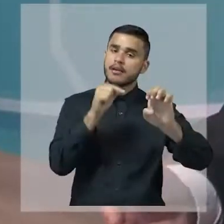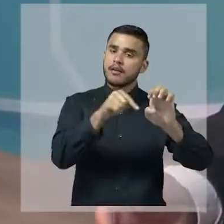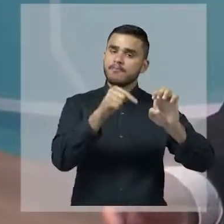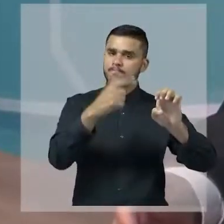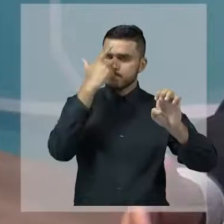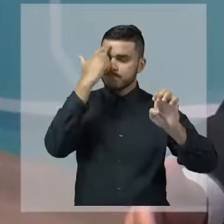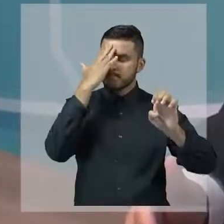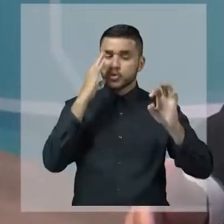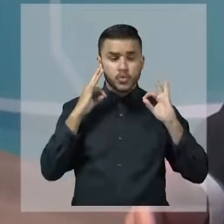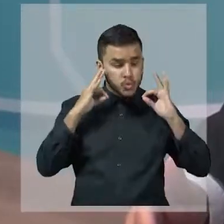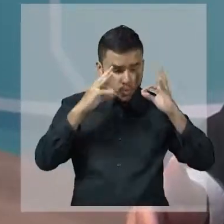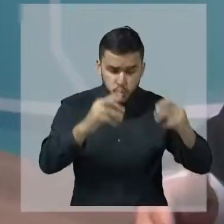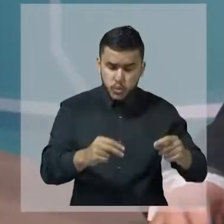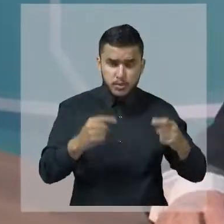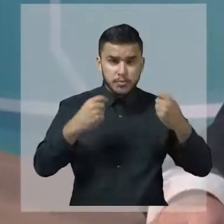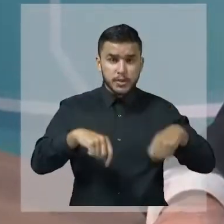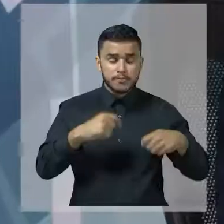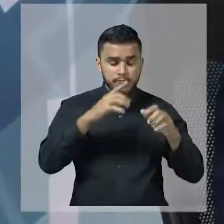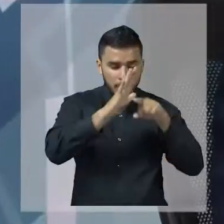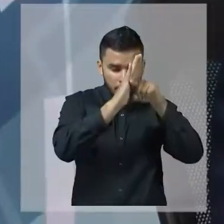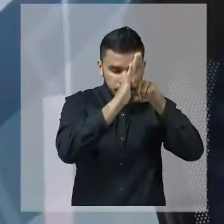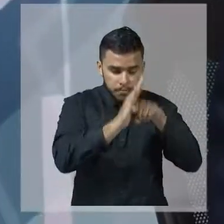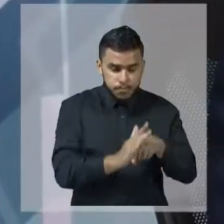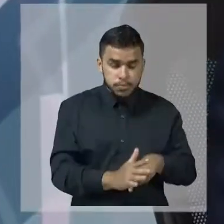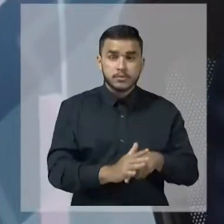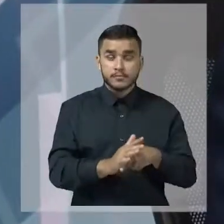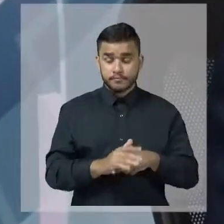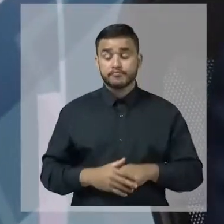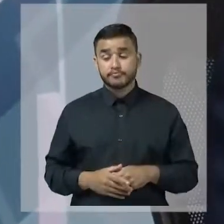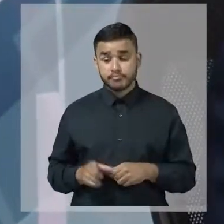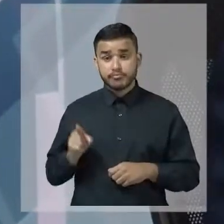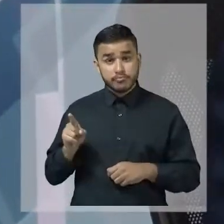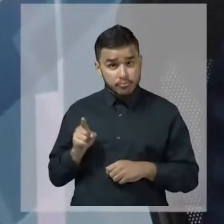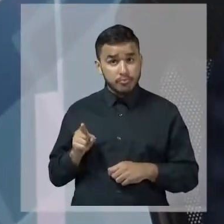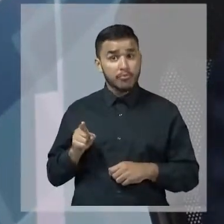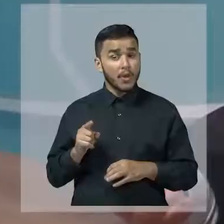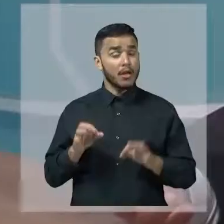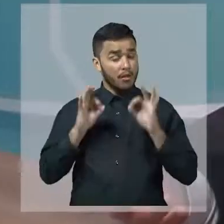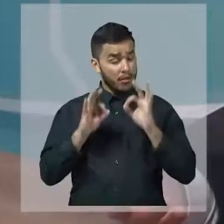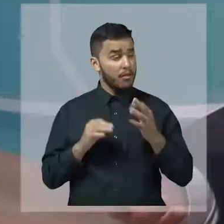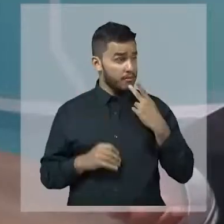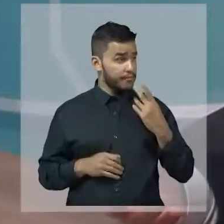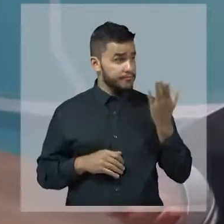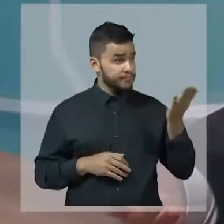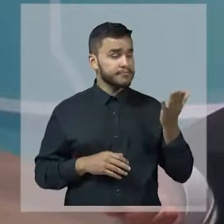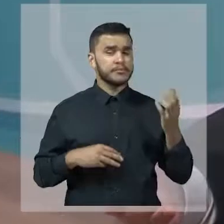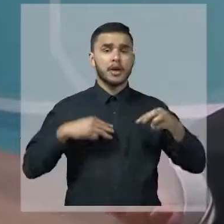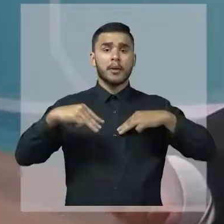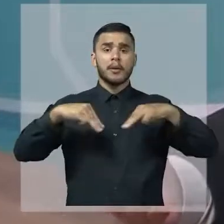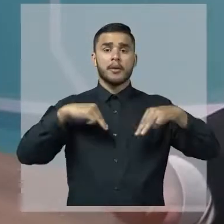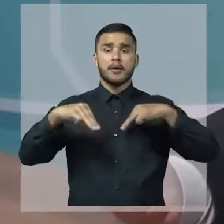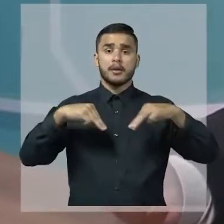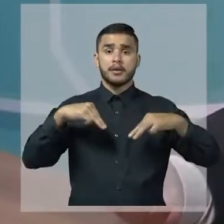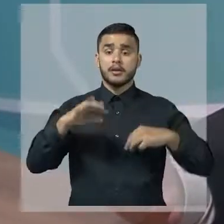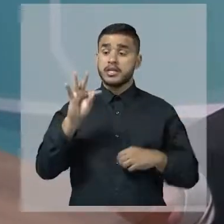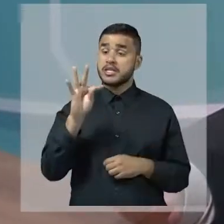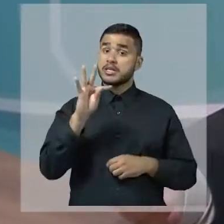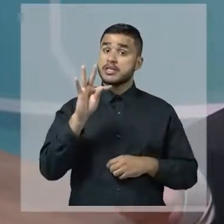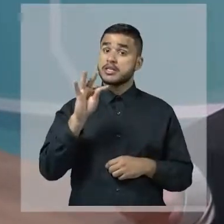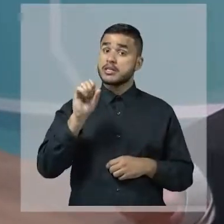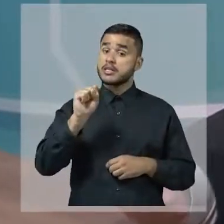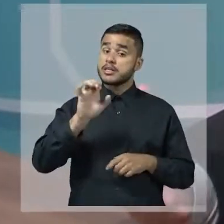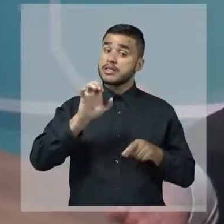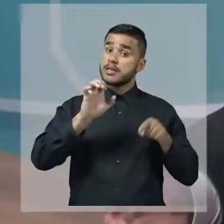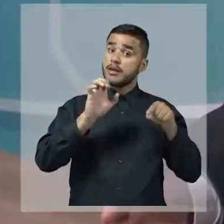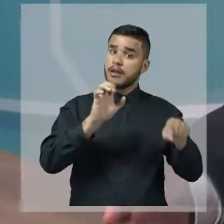uma dificuldade muito bem apontada pelo doutor Djalma, de que os ministros do TSE,